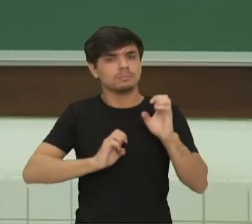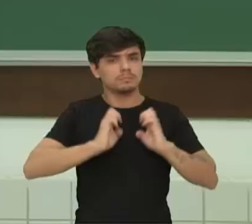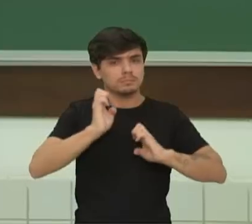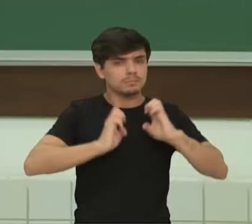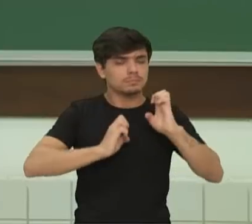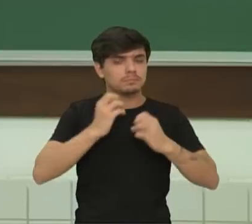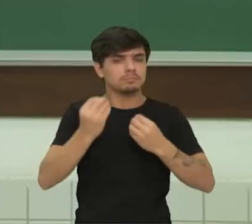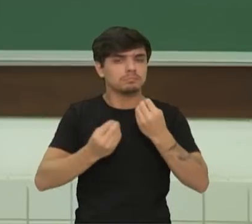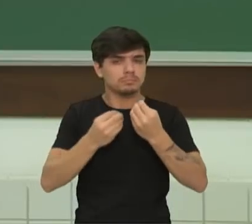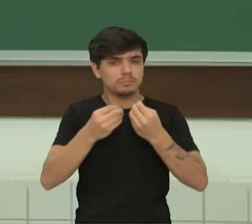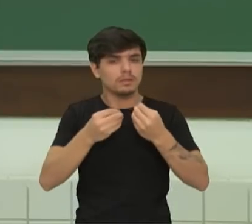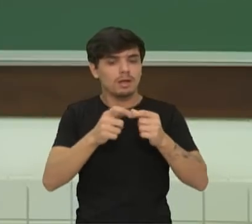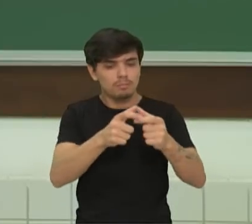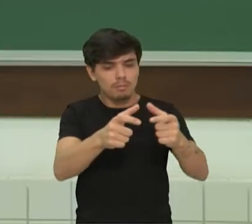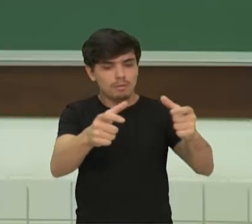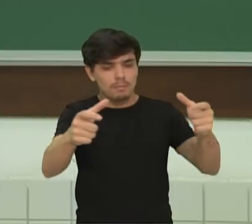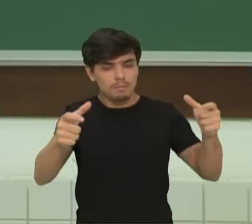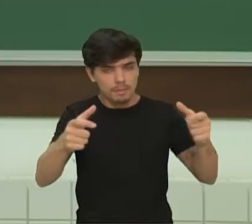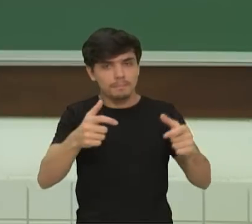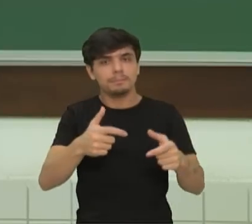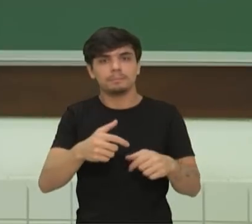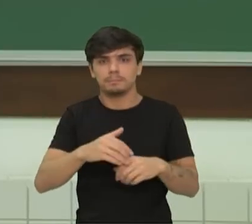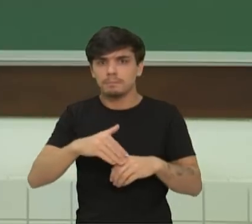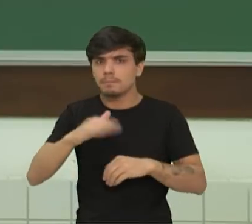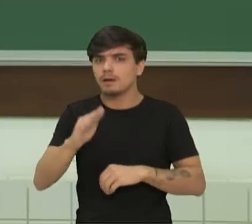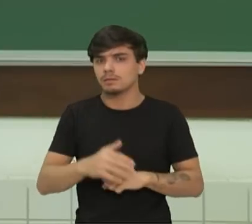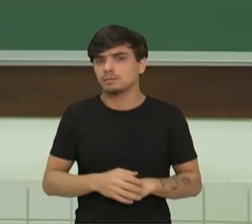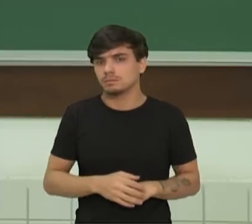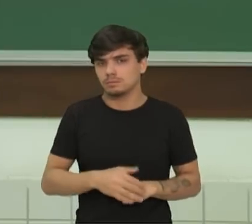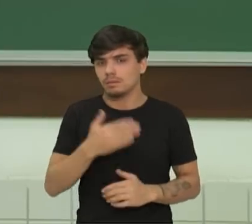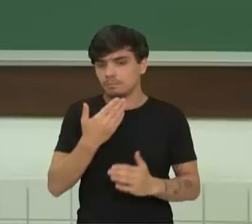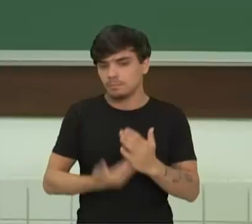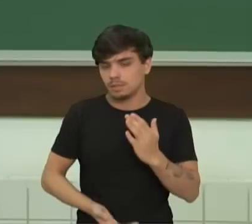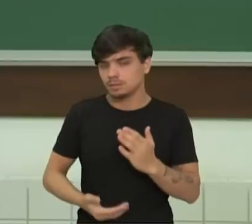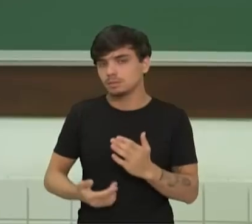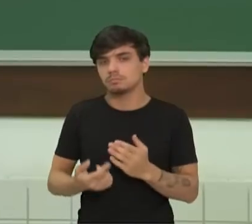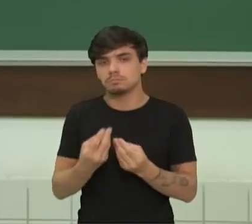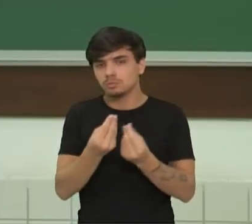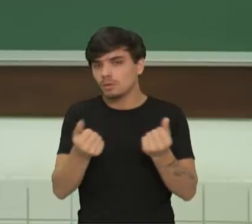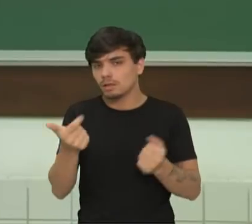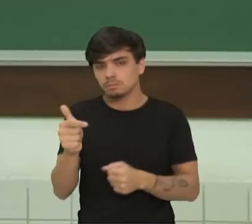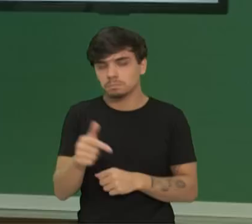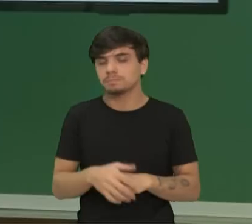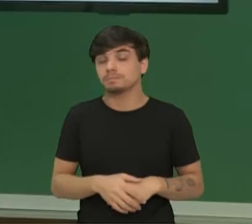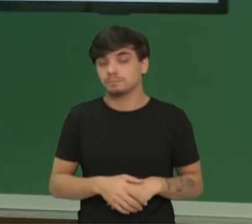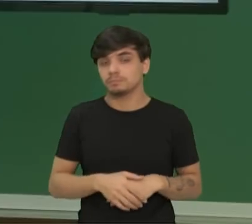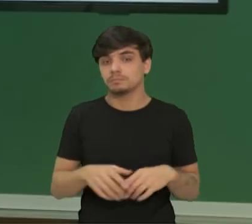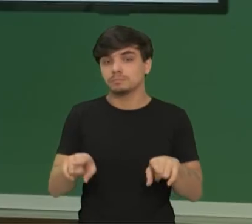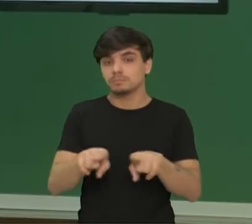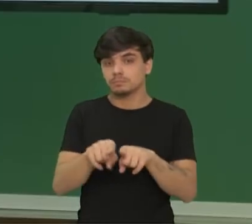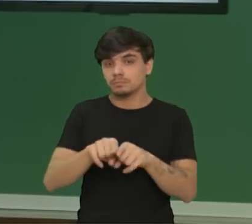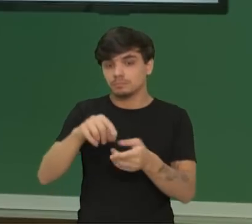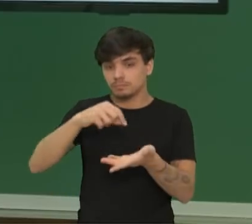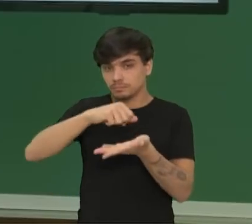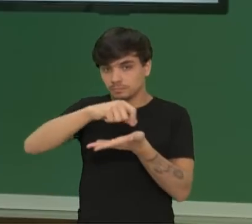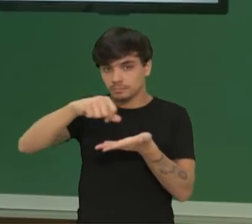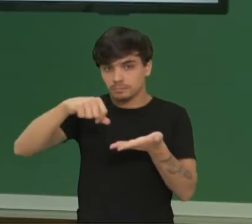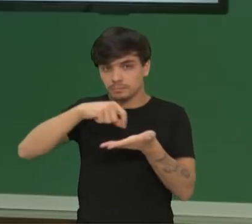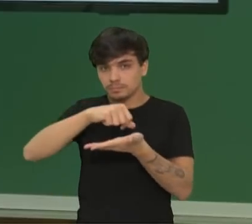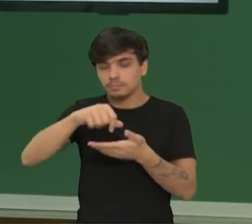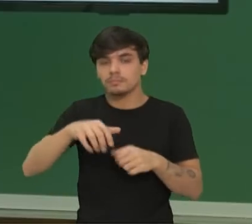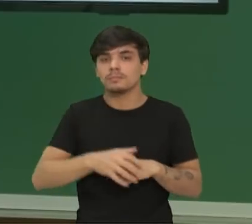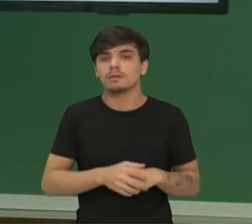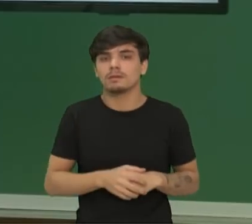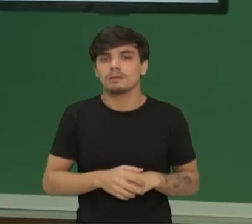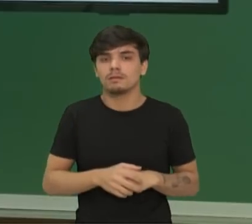numa quantidade maior, sem perder a qualidade. E o capitalismo, né? O